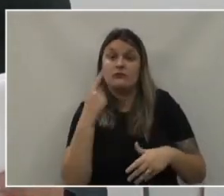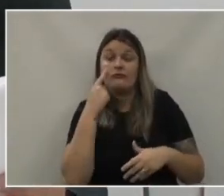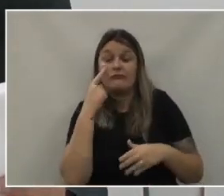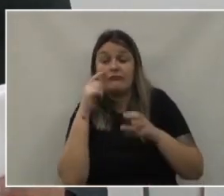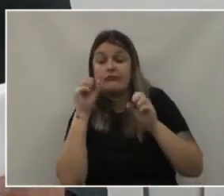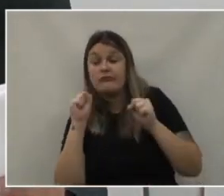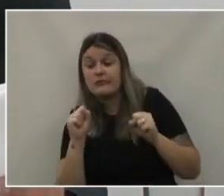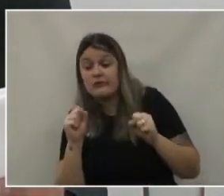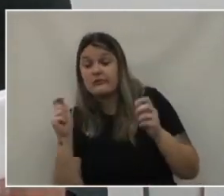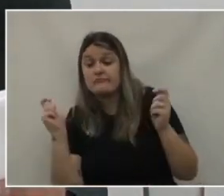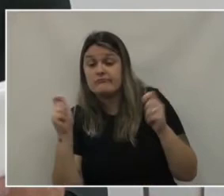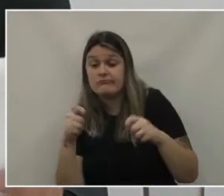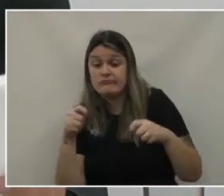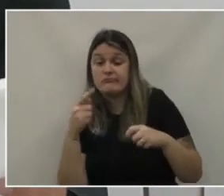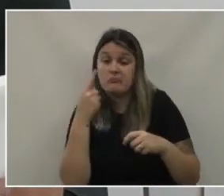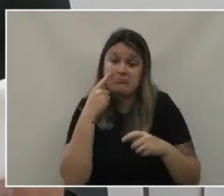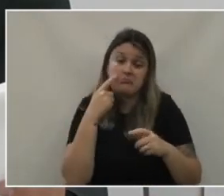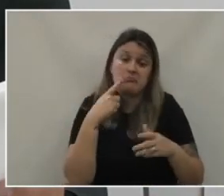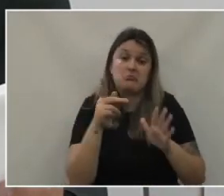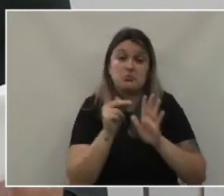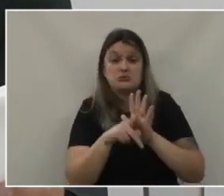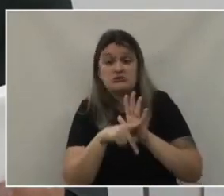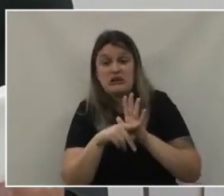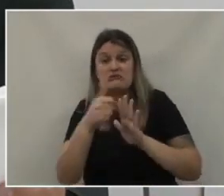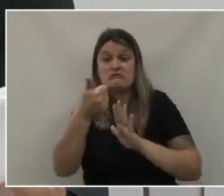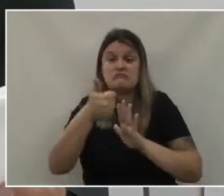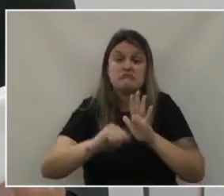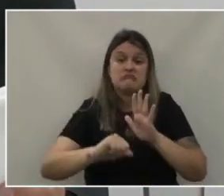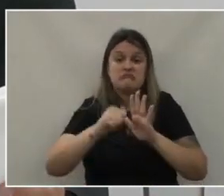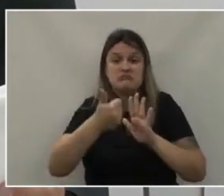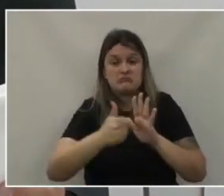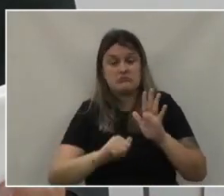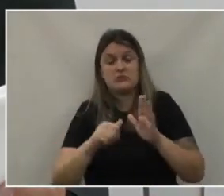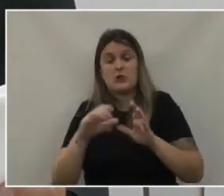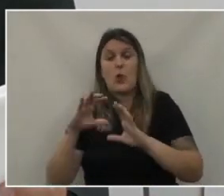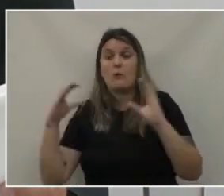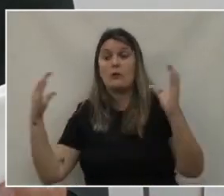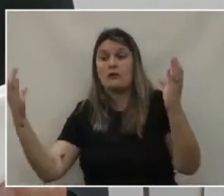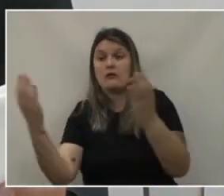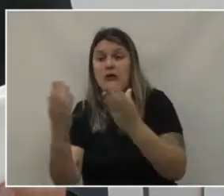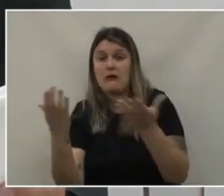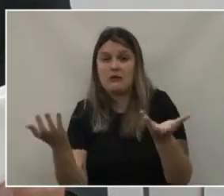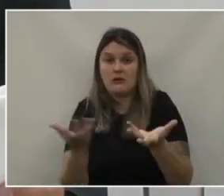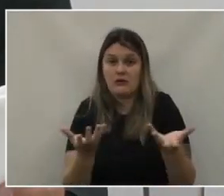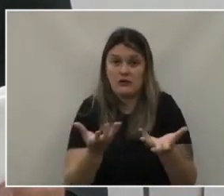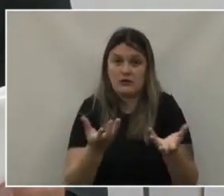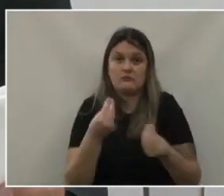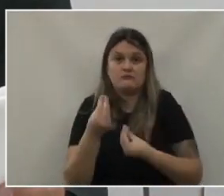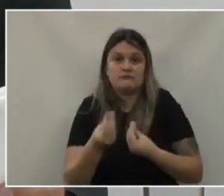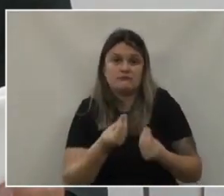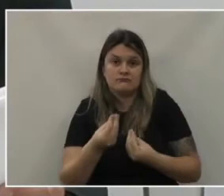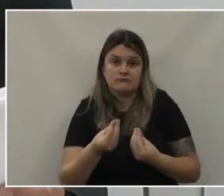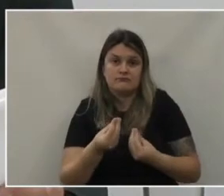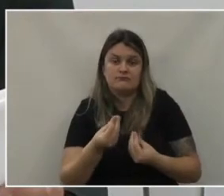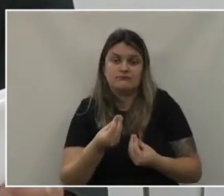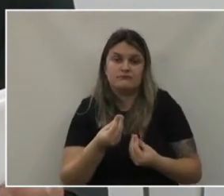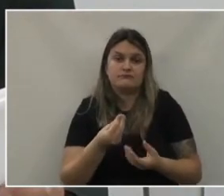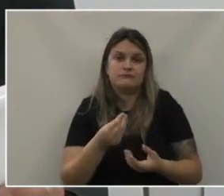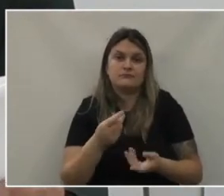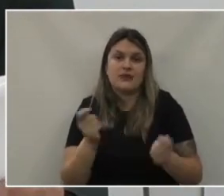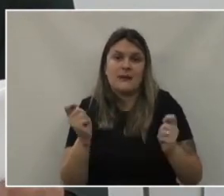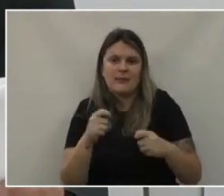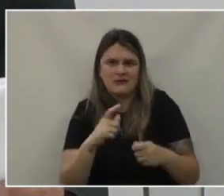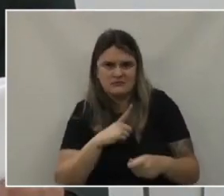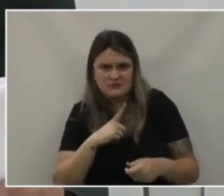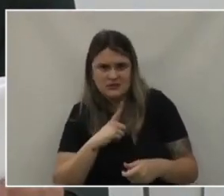essa situação. É viável o projeto, vai atender realmente a comunidade, e de que